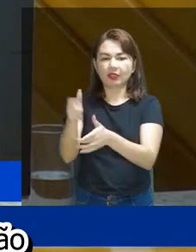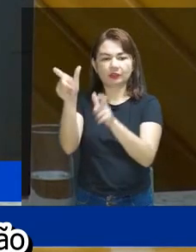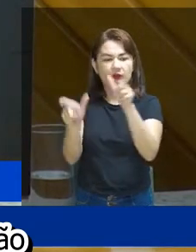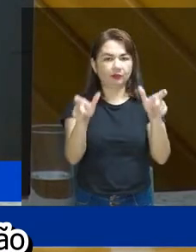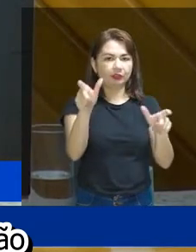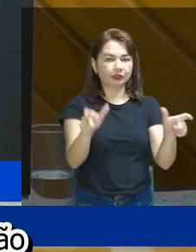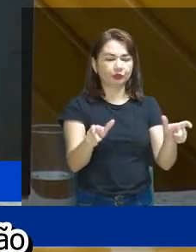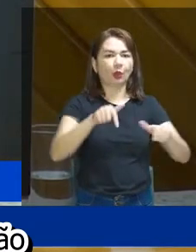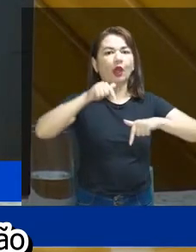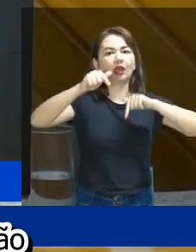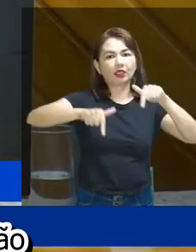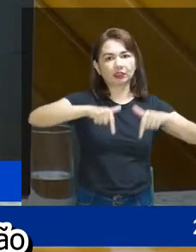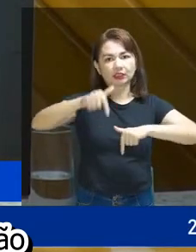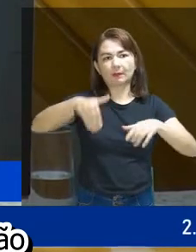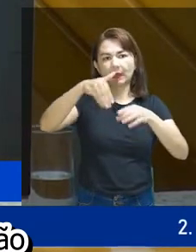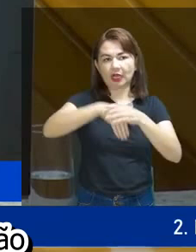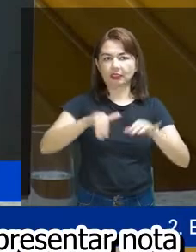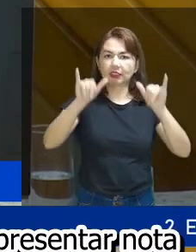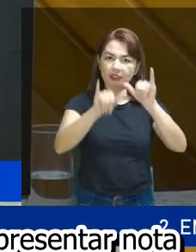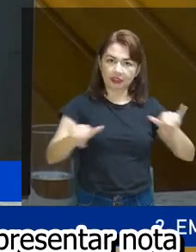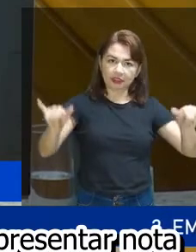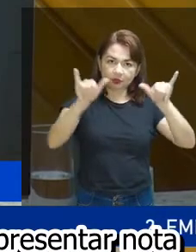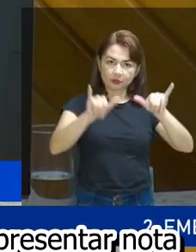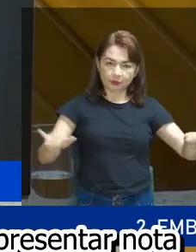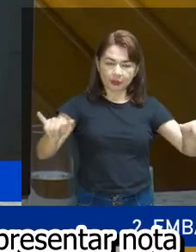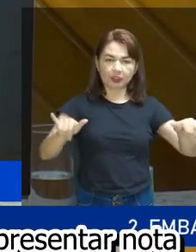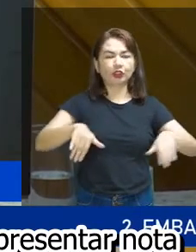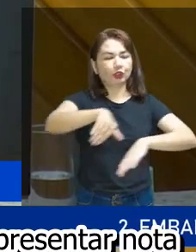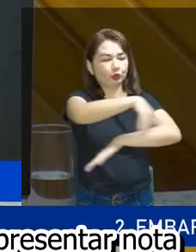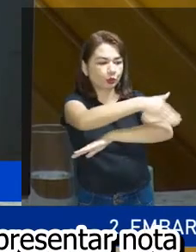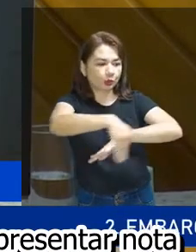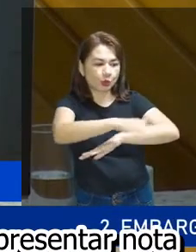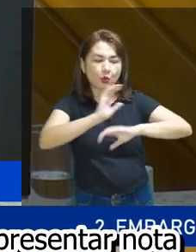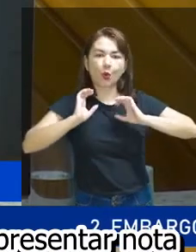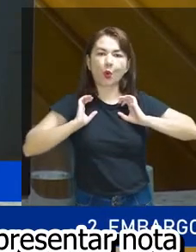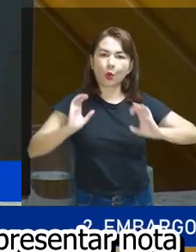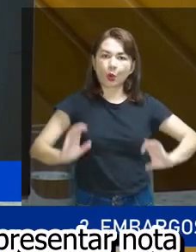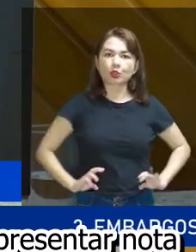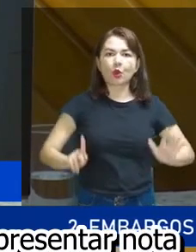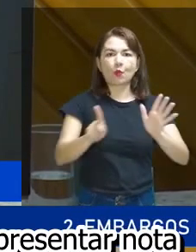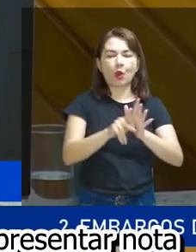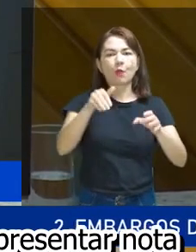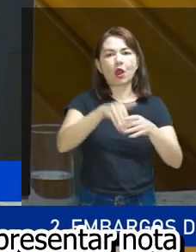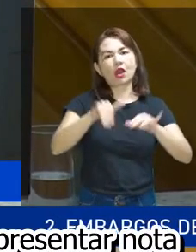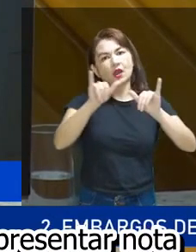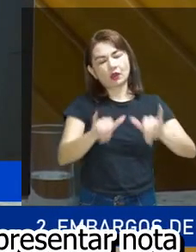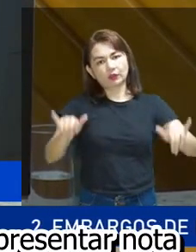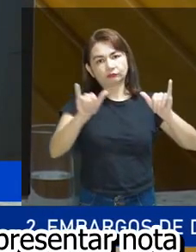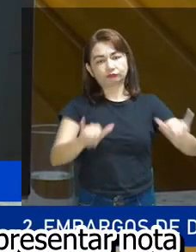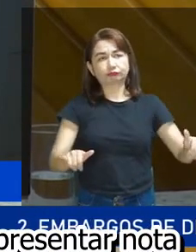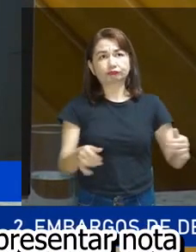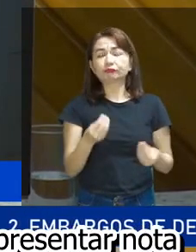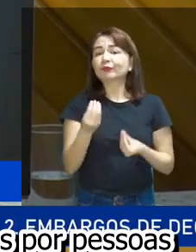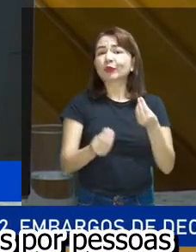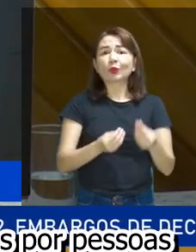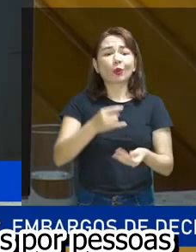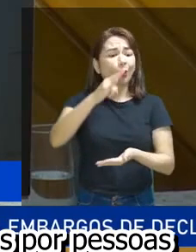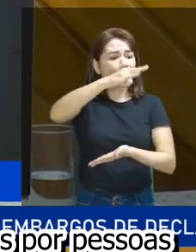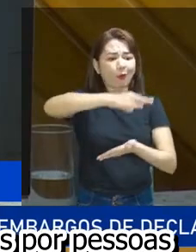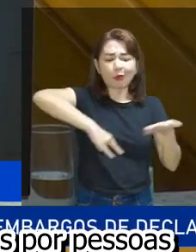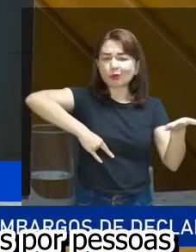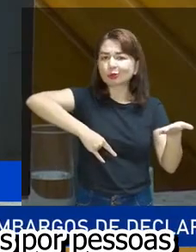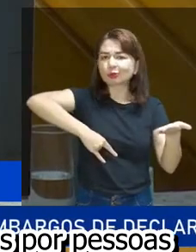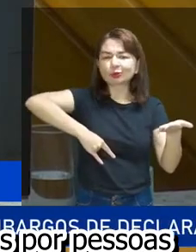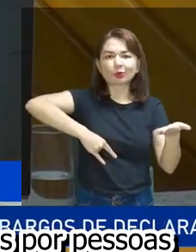pessoal, militantes, mobilização de rua, coordenadores de campanha, não era possível apresentar nota fiscal